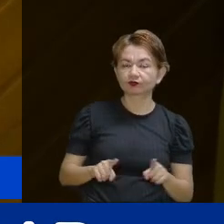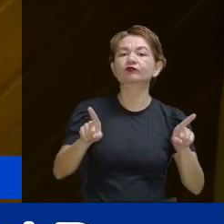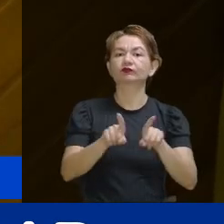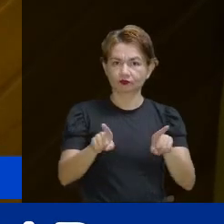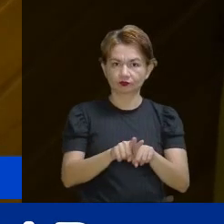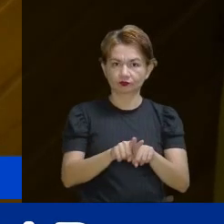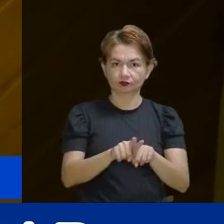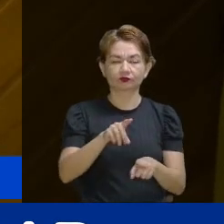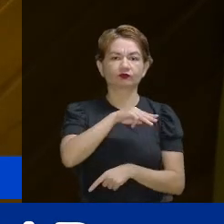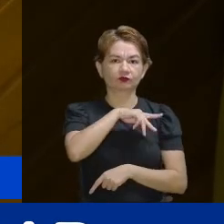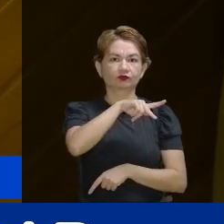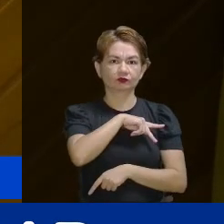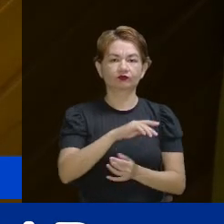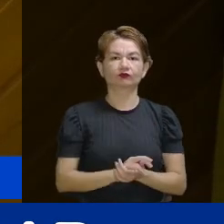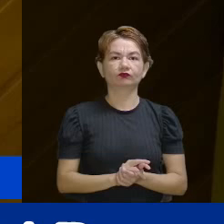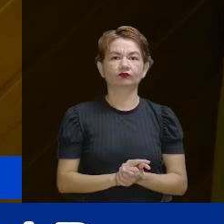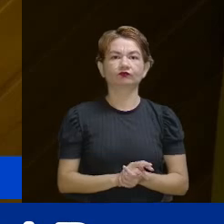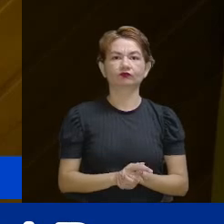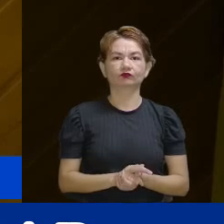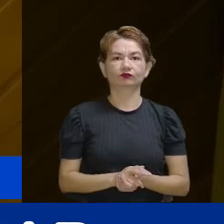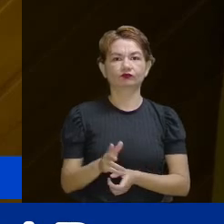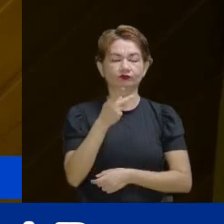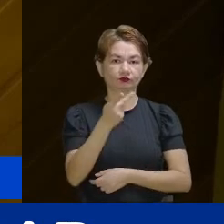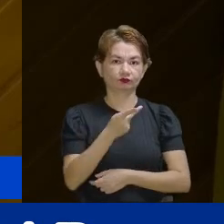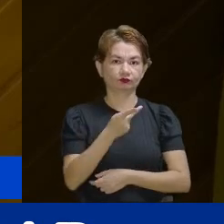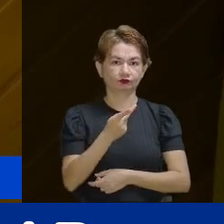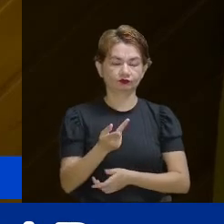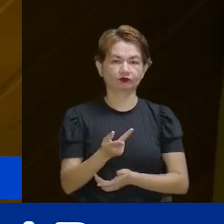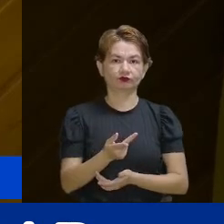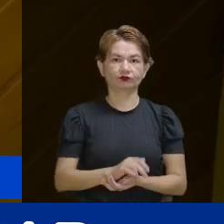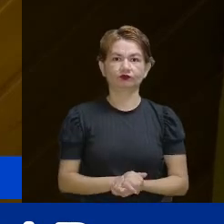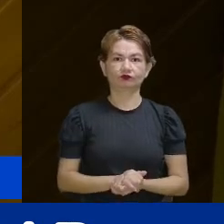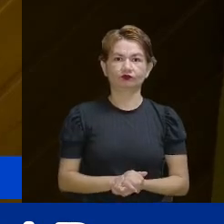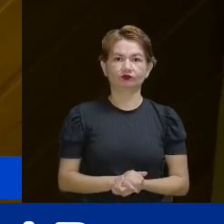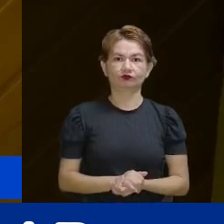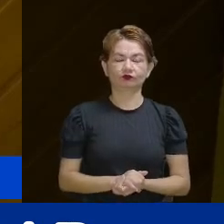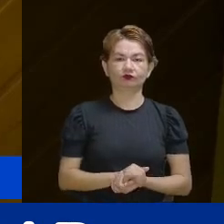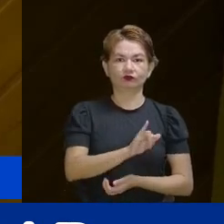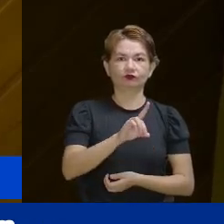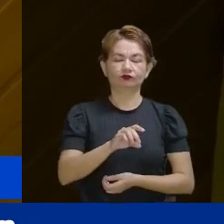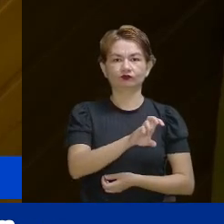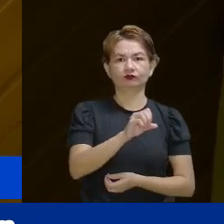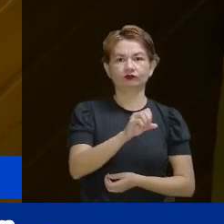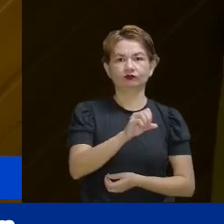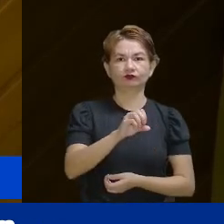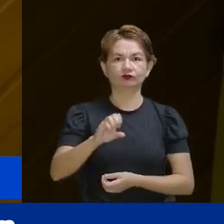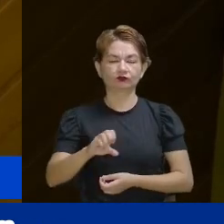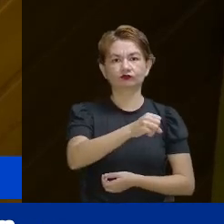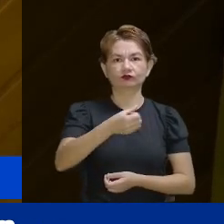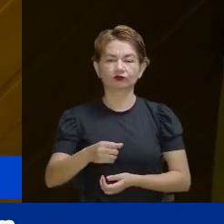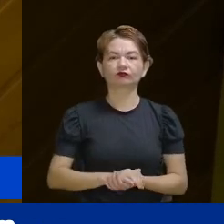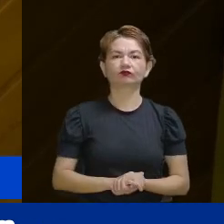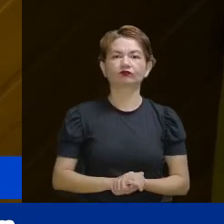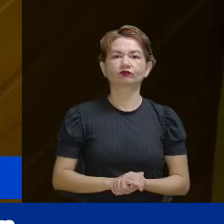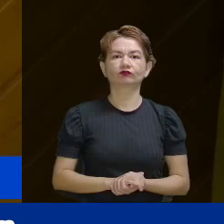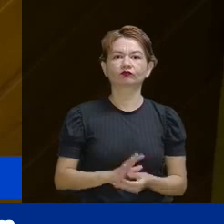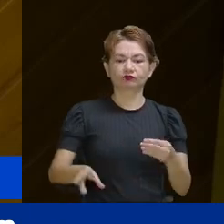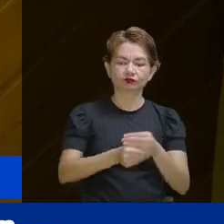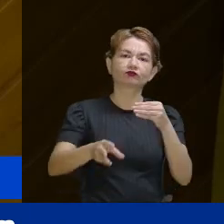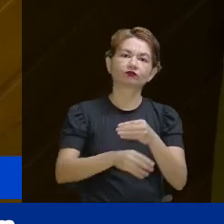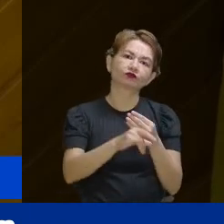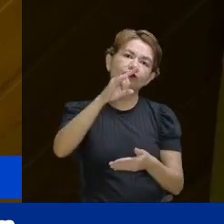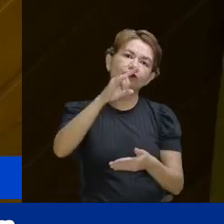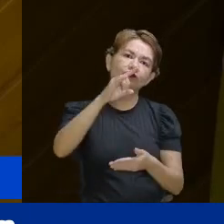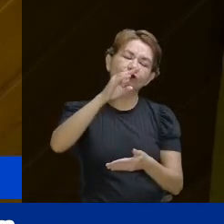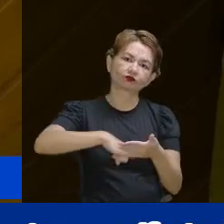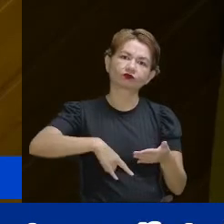o Ministério Público Eleitoral alegou que a decisão de ID 507-0286 autorizou a juntada de